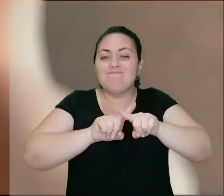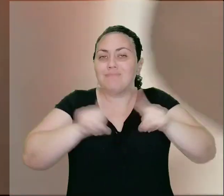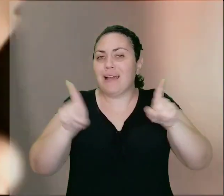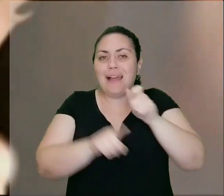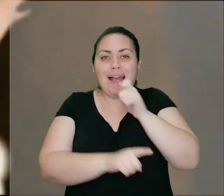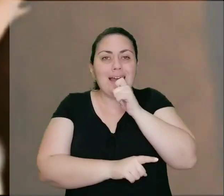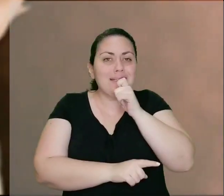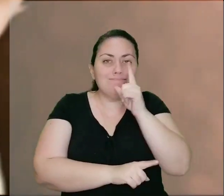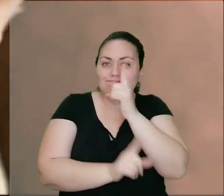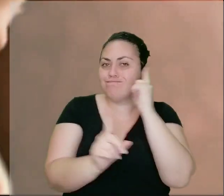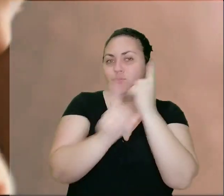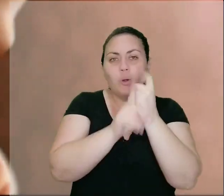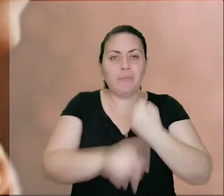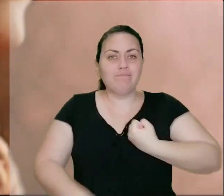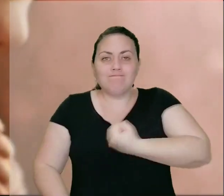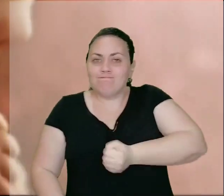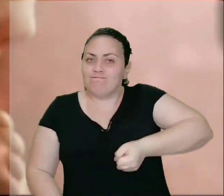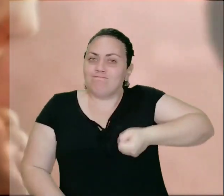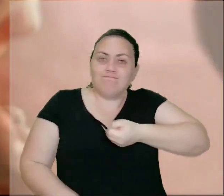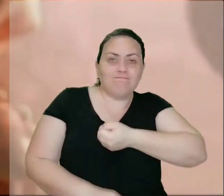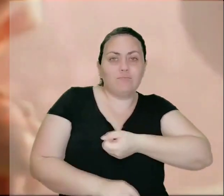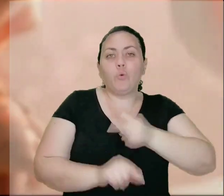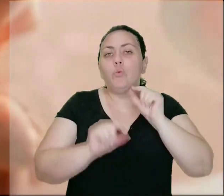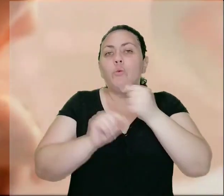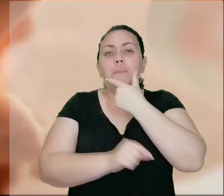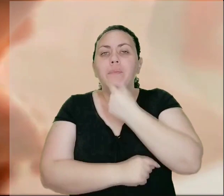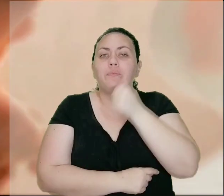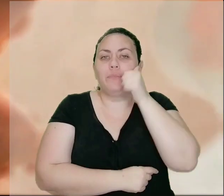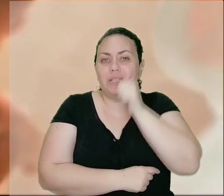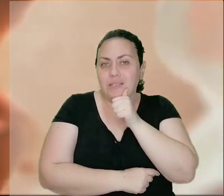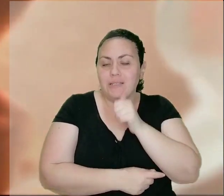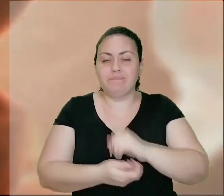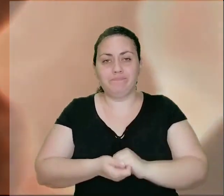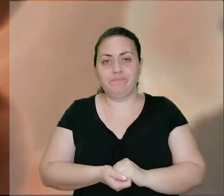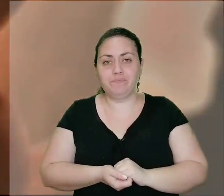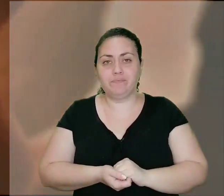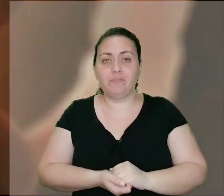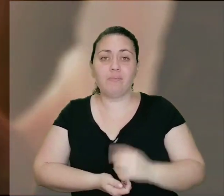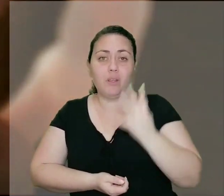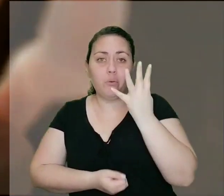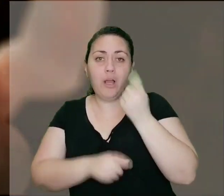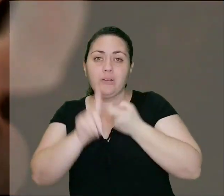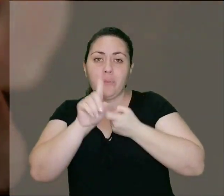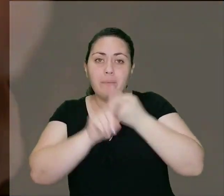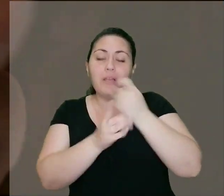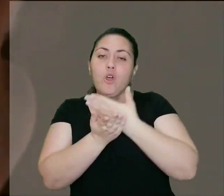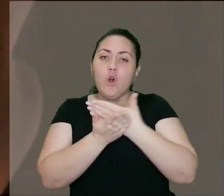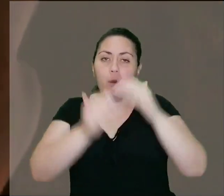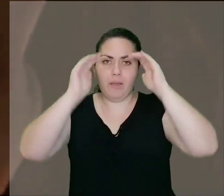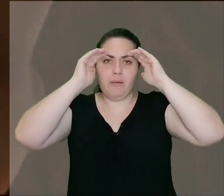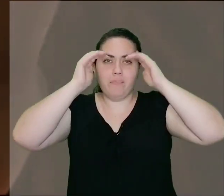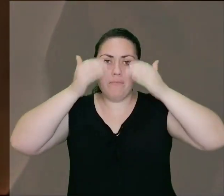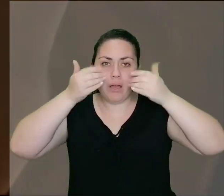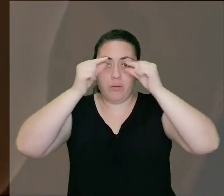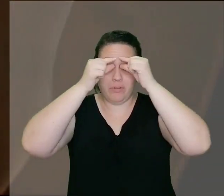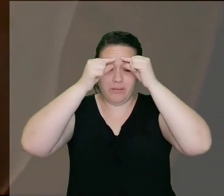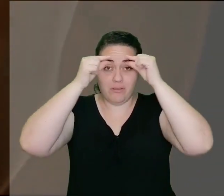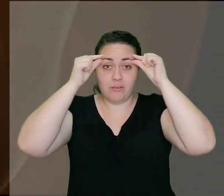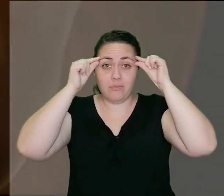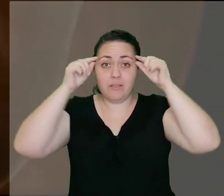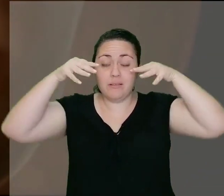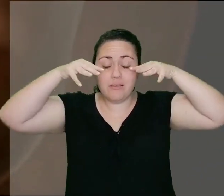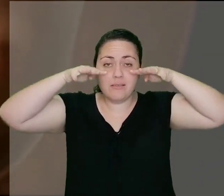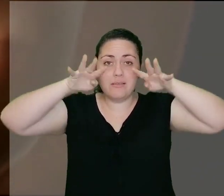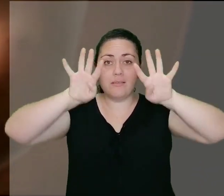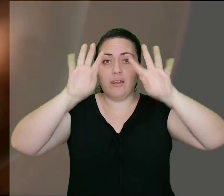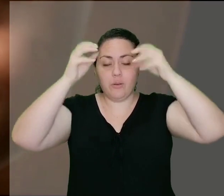difícil de distinguir no ultrassom. No 4º mês, são formadas as pálpebras, sobrancelhas,